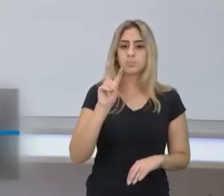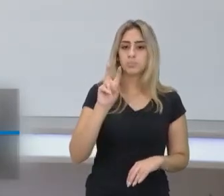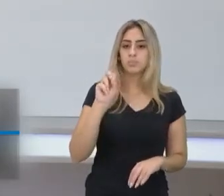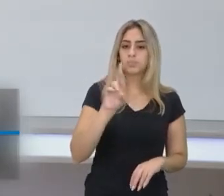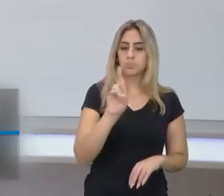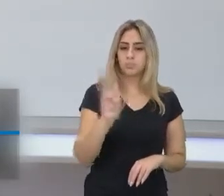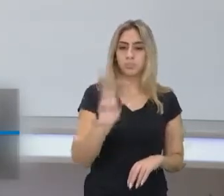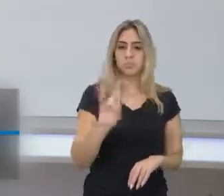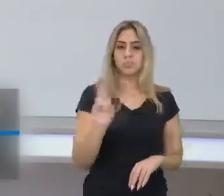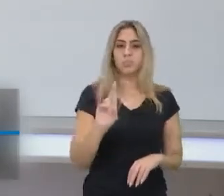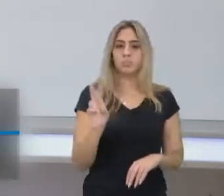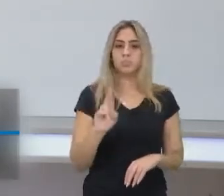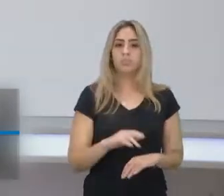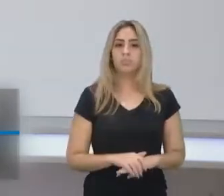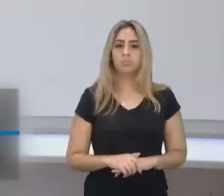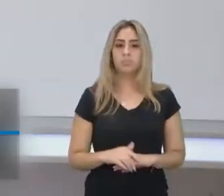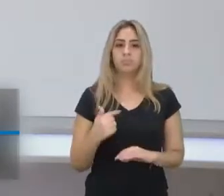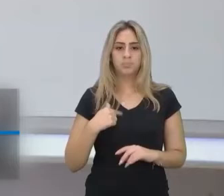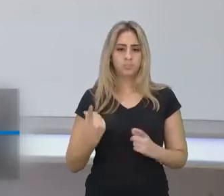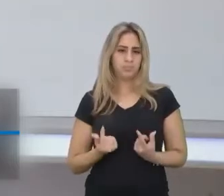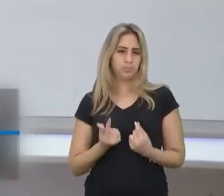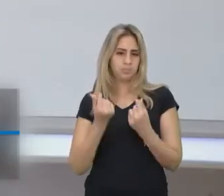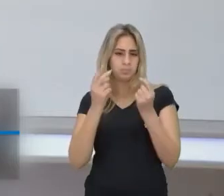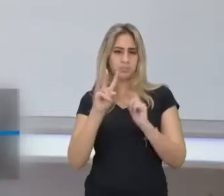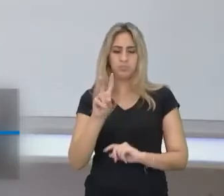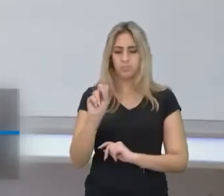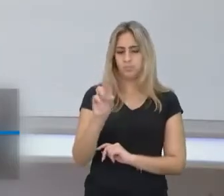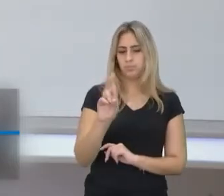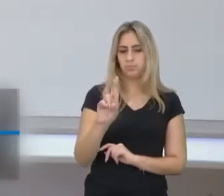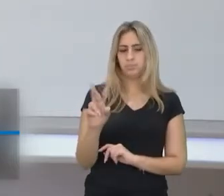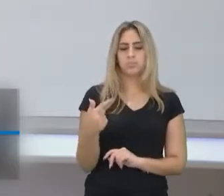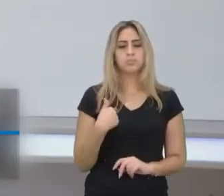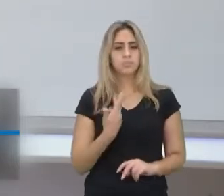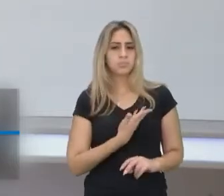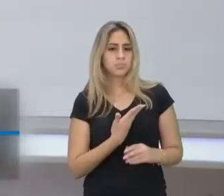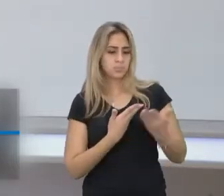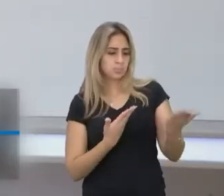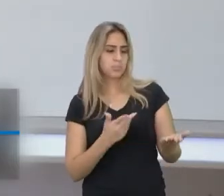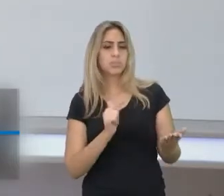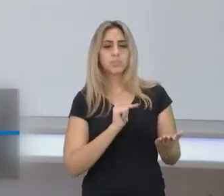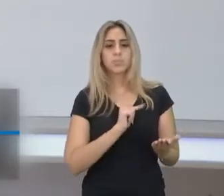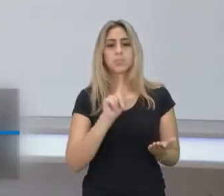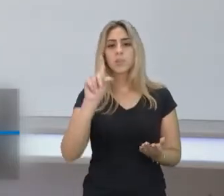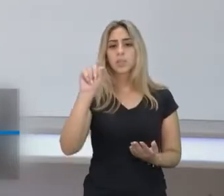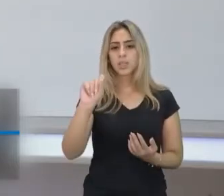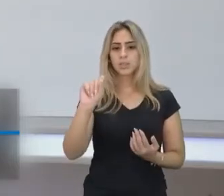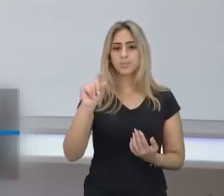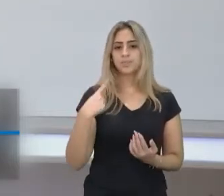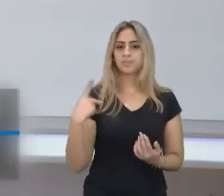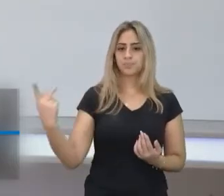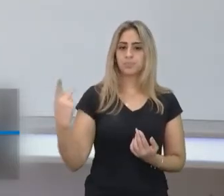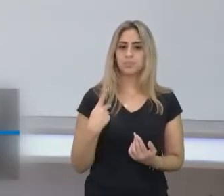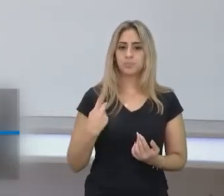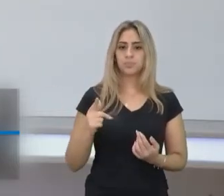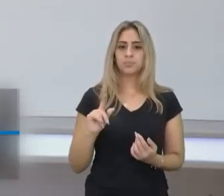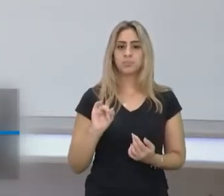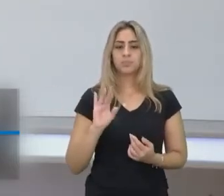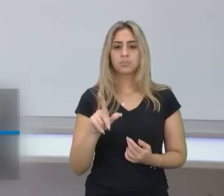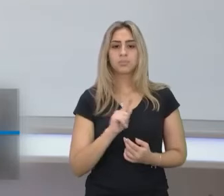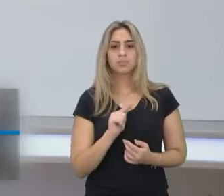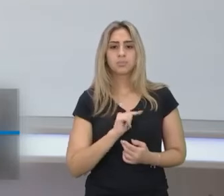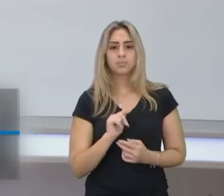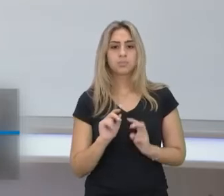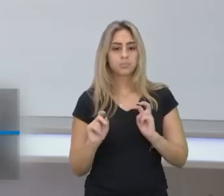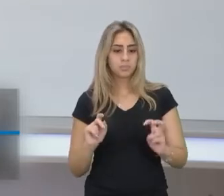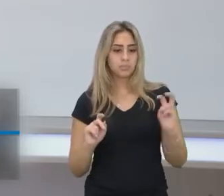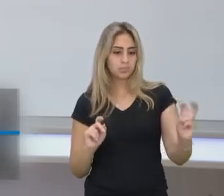reais, que eu sou uma mulher de bens, né? Então, tô ricona, 50 reais. O meu amigo, ele tem 10. E nós dois temos só nota de